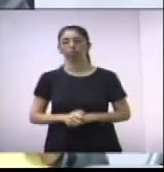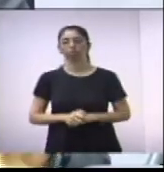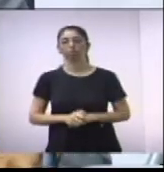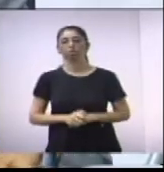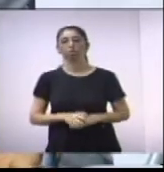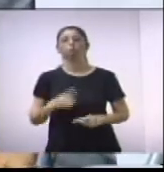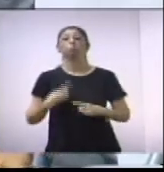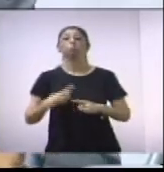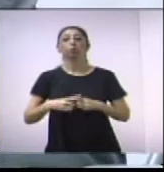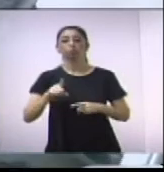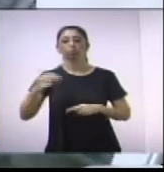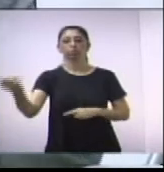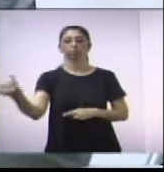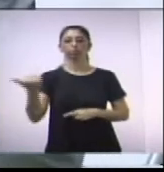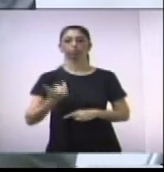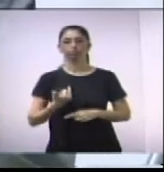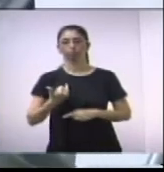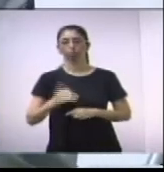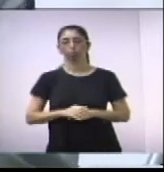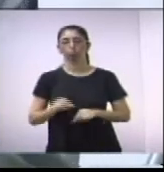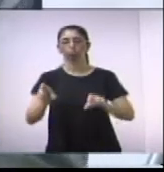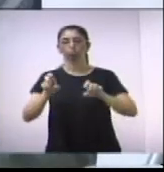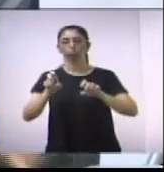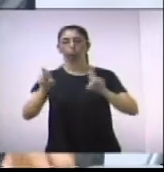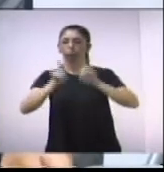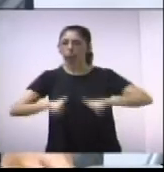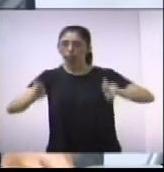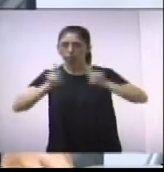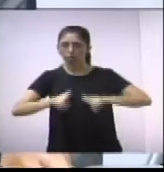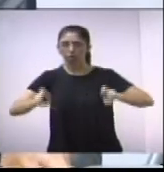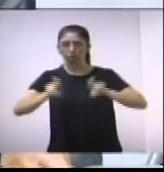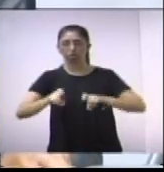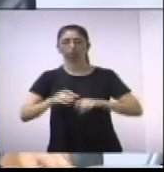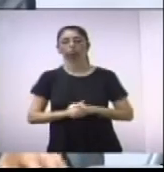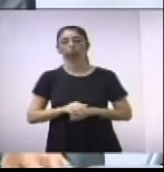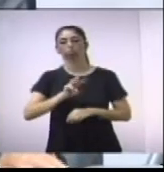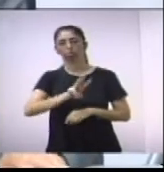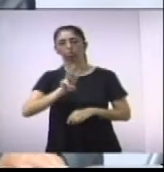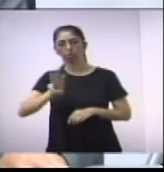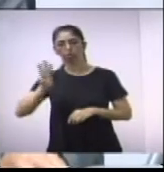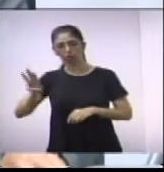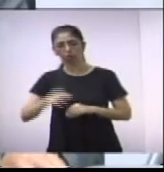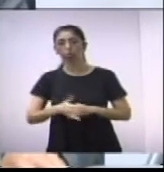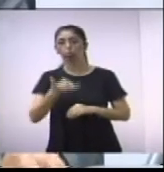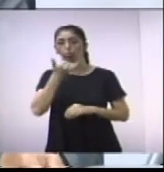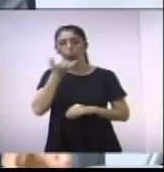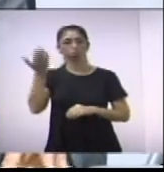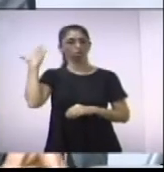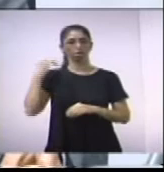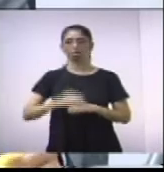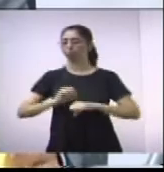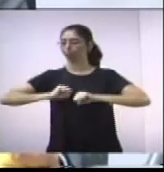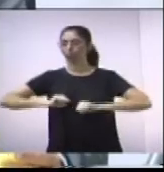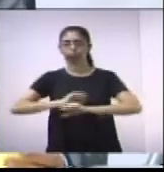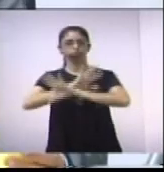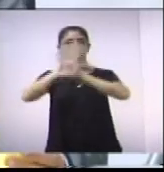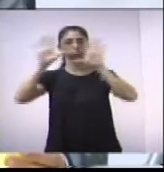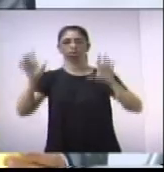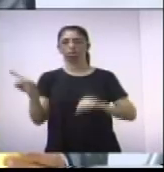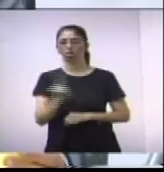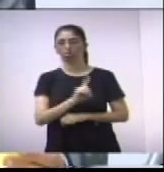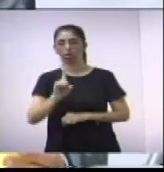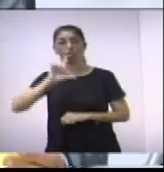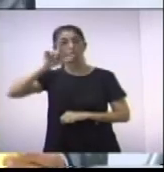havia colocado, que não estava no portal da transparência, e à época realmente não estava. Flávio, me perdoa, isso depois com certeza